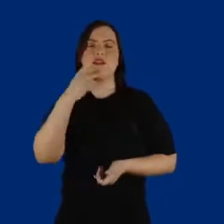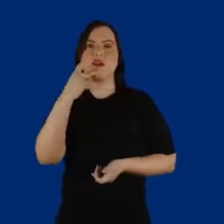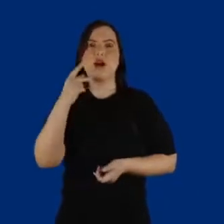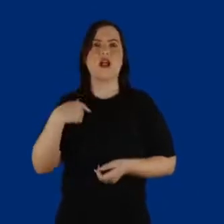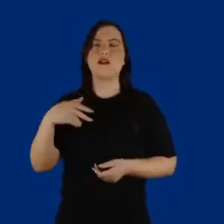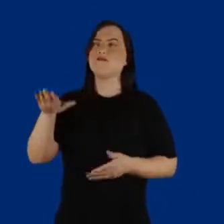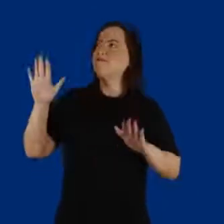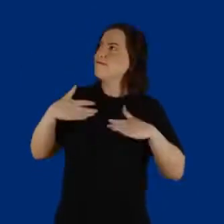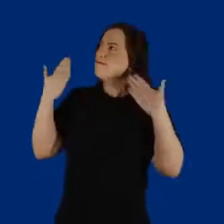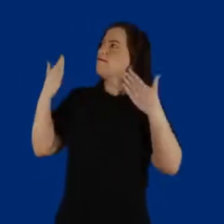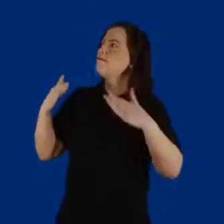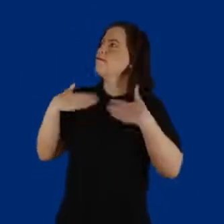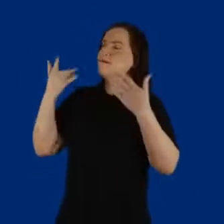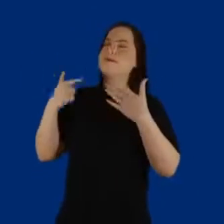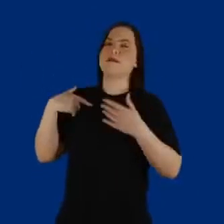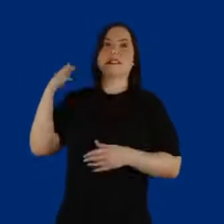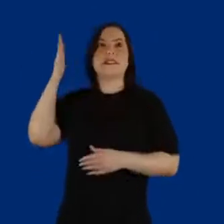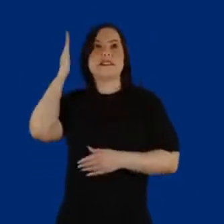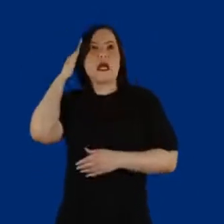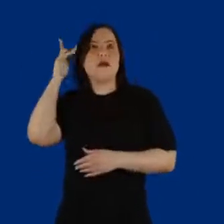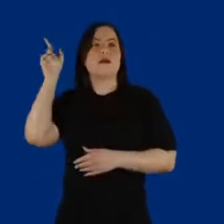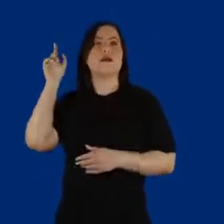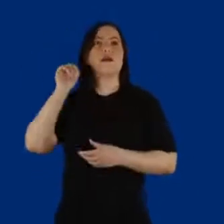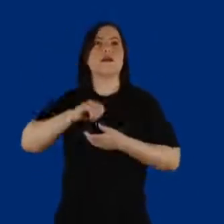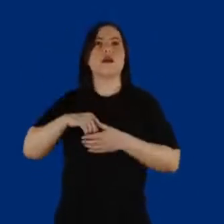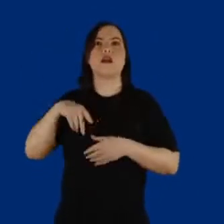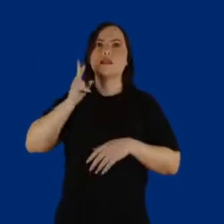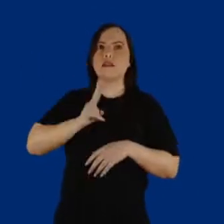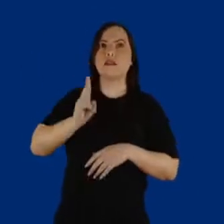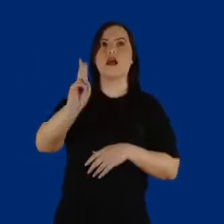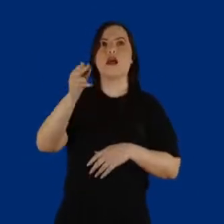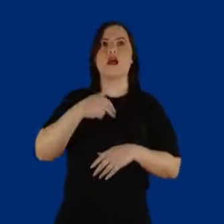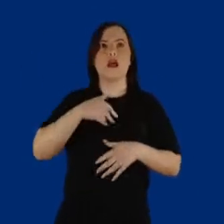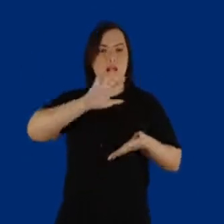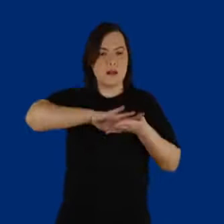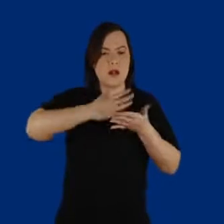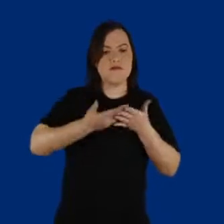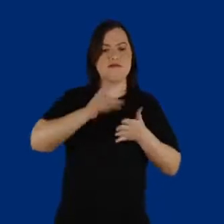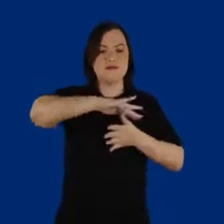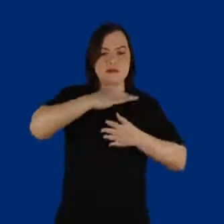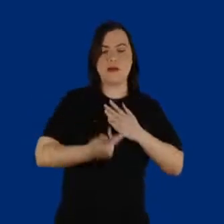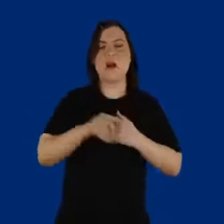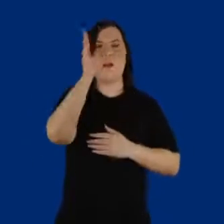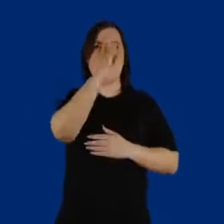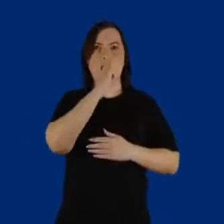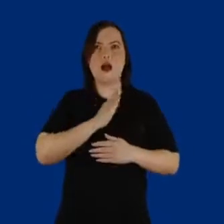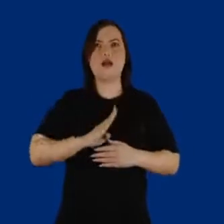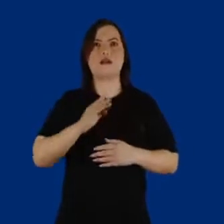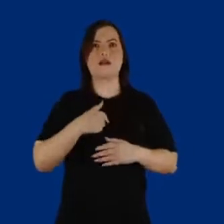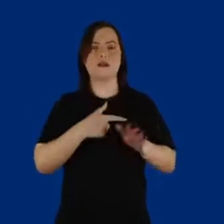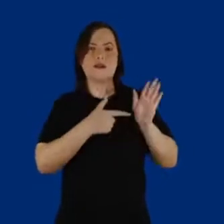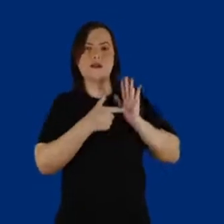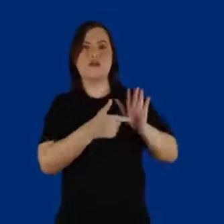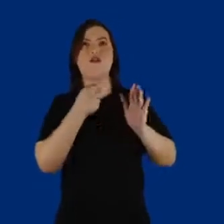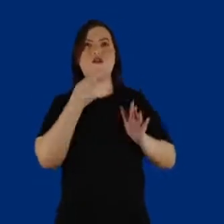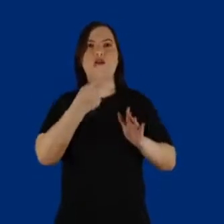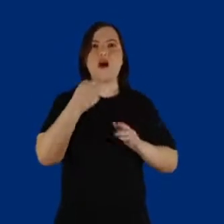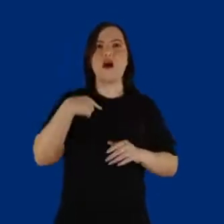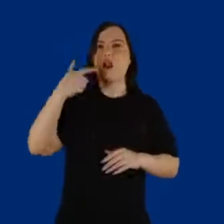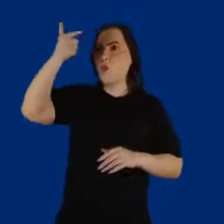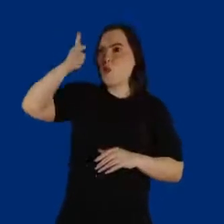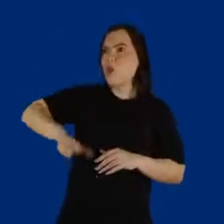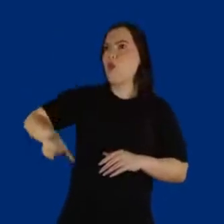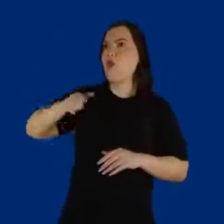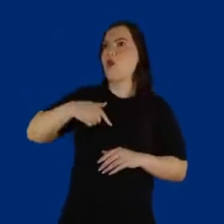uma alegria imensa saber que ela está sendo traduzida para o Brasil aqui, né? Que, enquanto ela está falando, tem um monte